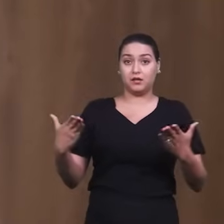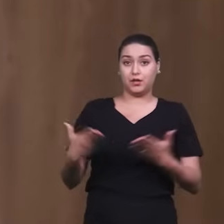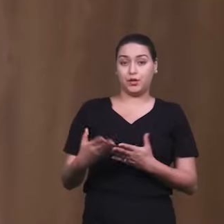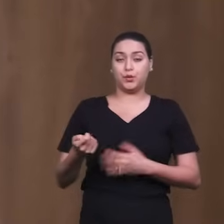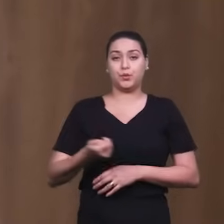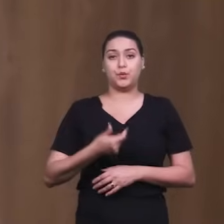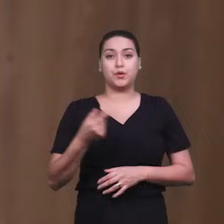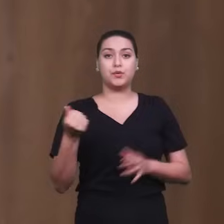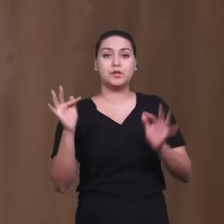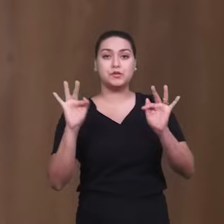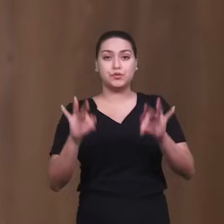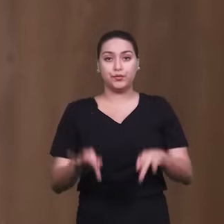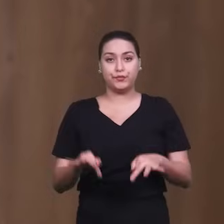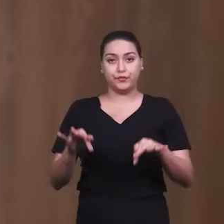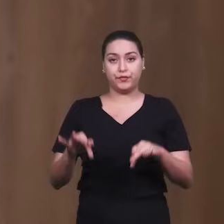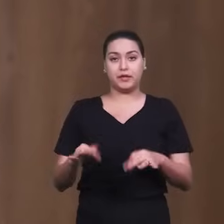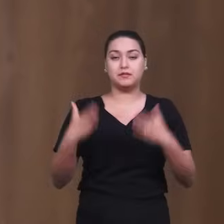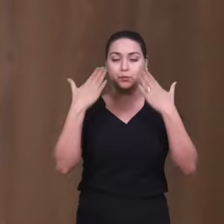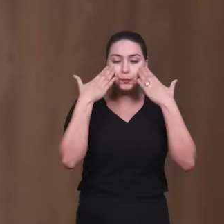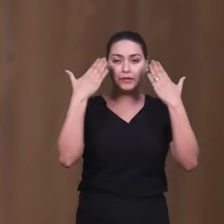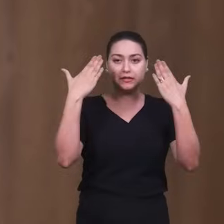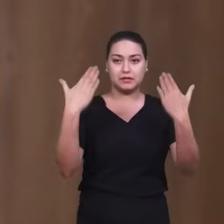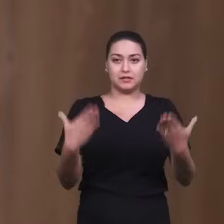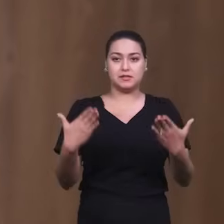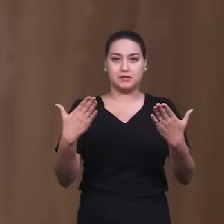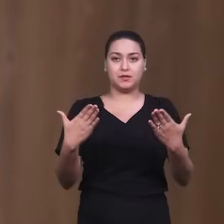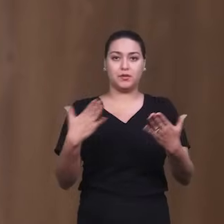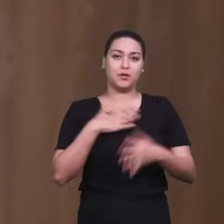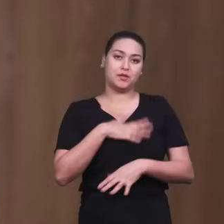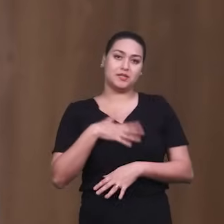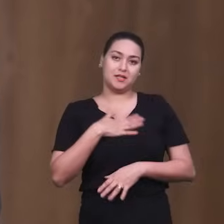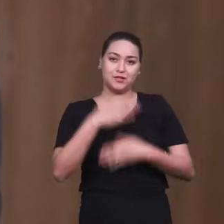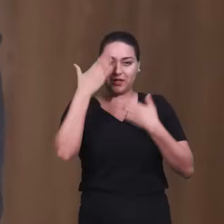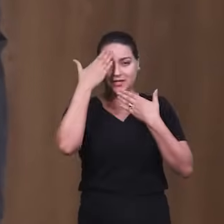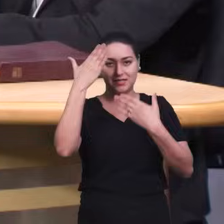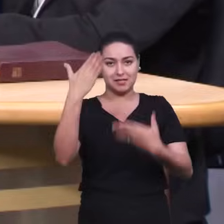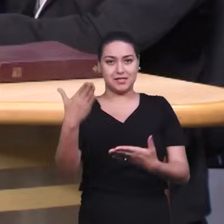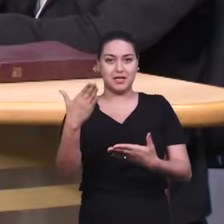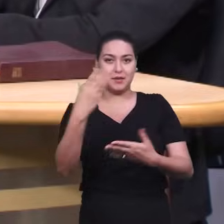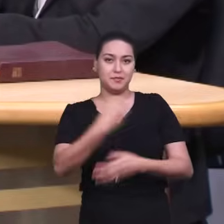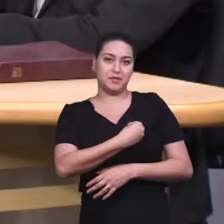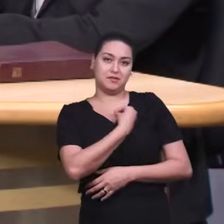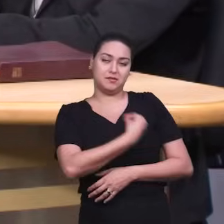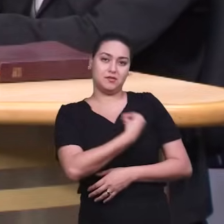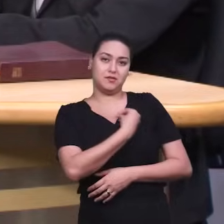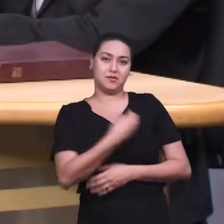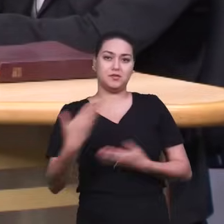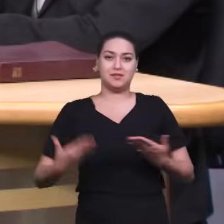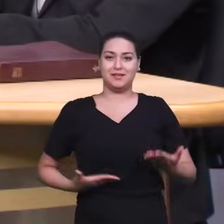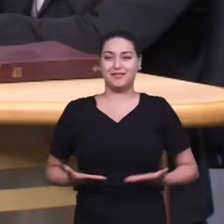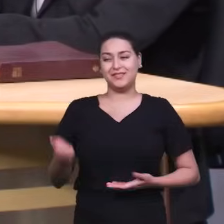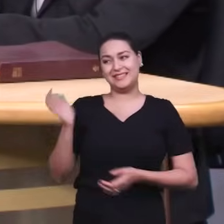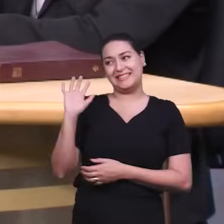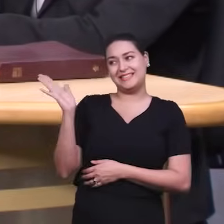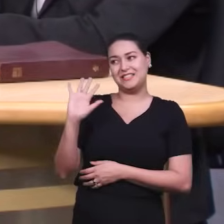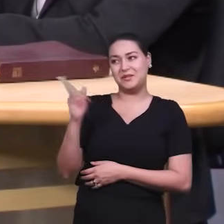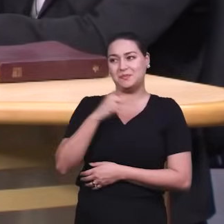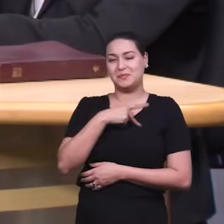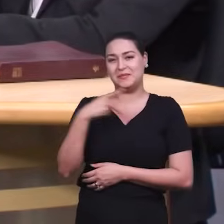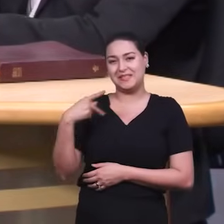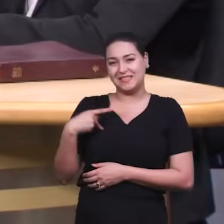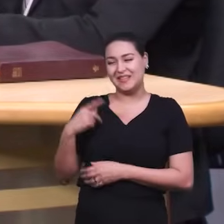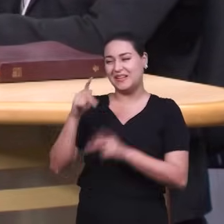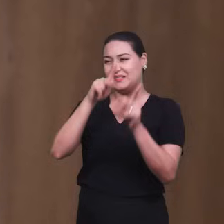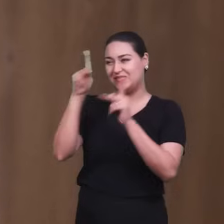episódio e eu gostaria de agradecer a participação dos nossos irmãos, despedir aqui do pastor Tiago, pastor, a paz do Senhor. Amém. Até a próxima. Paz do